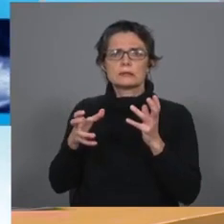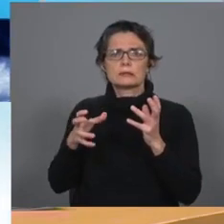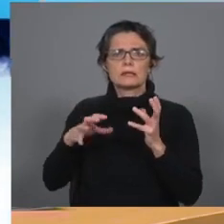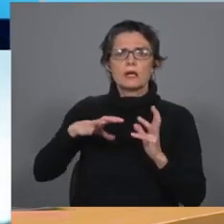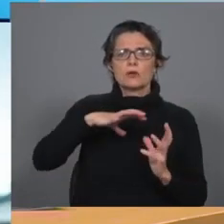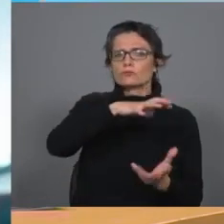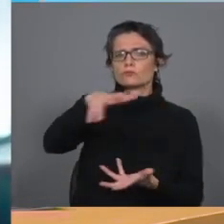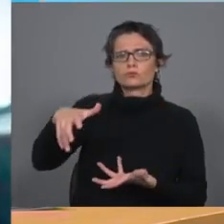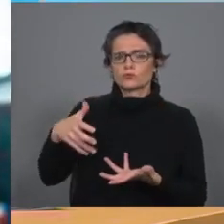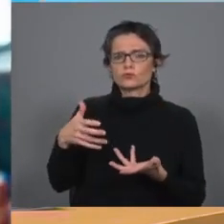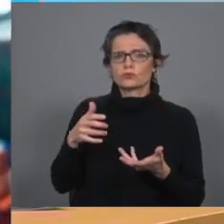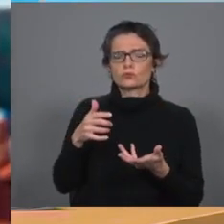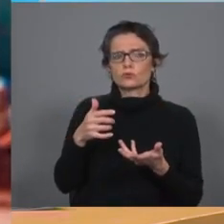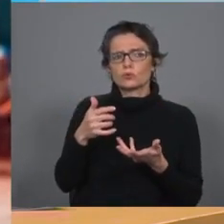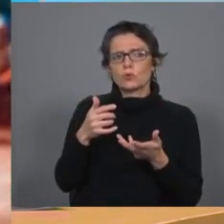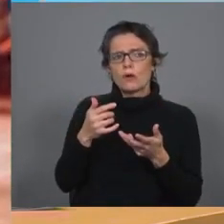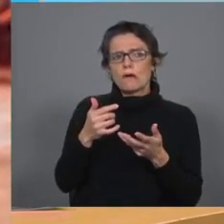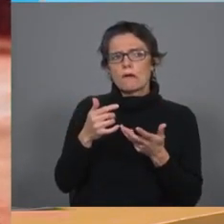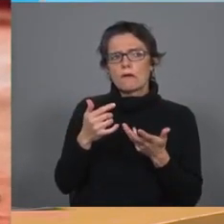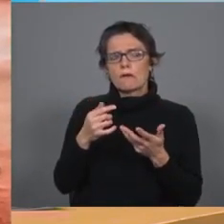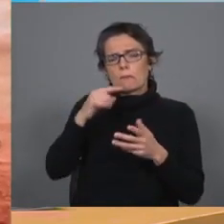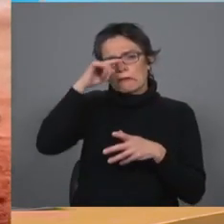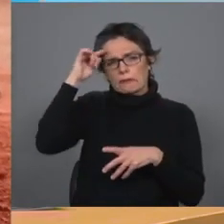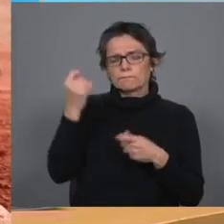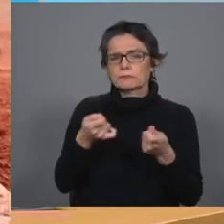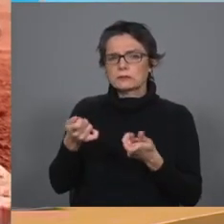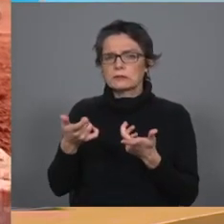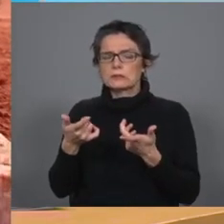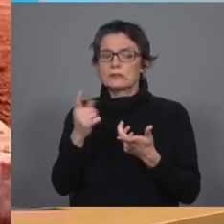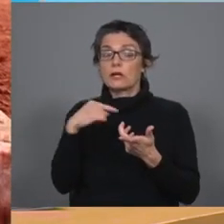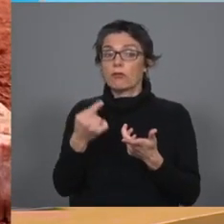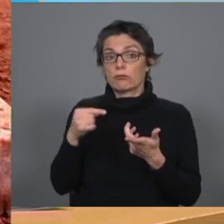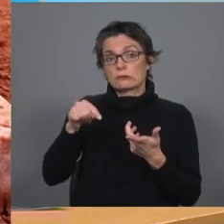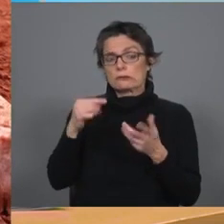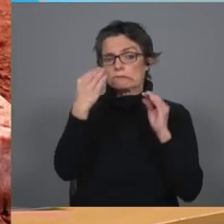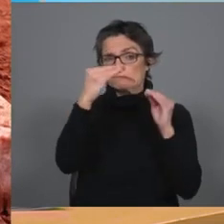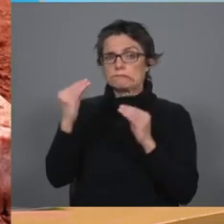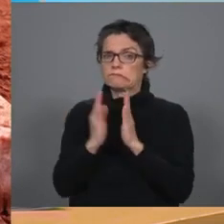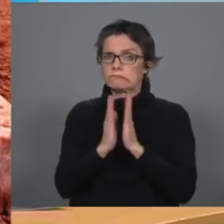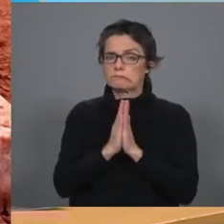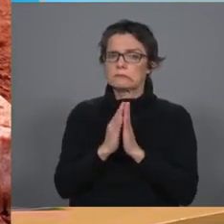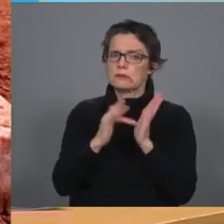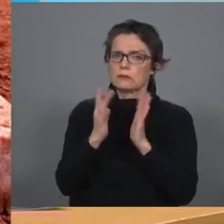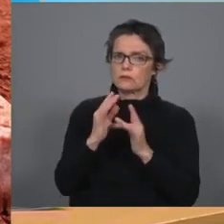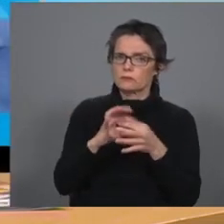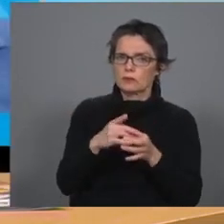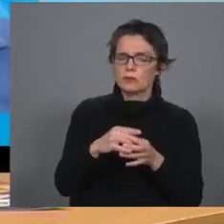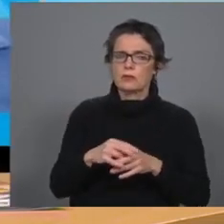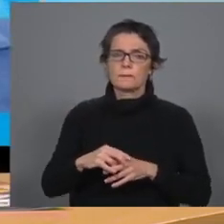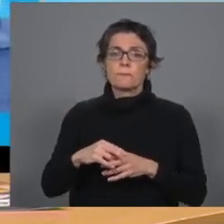presença de missionários para levar a boa notícia de Jesus. E como dizia, ao longo do ano passado,